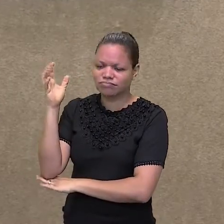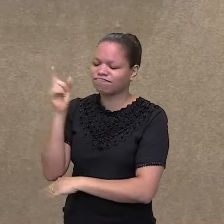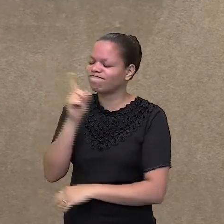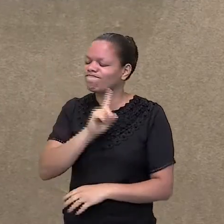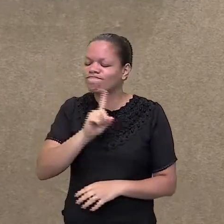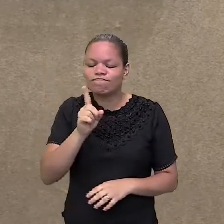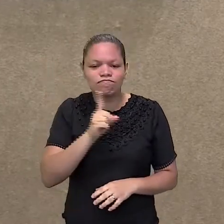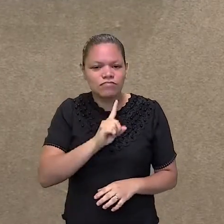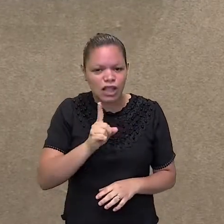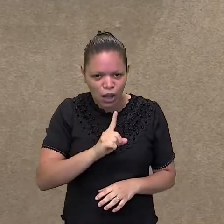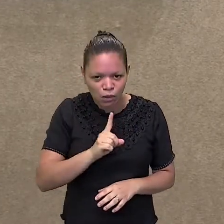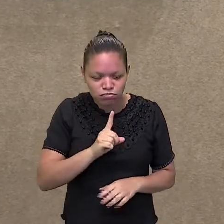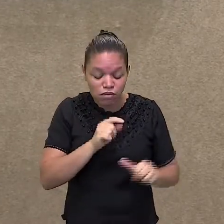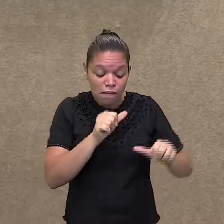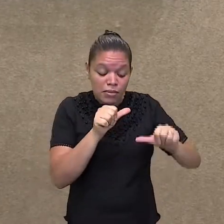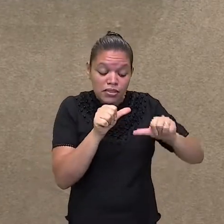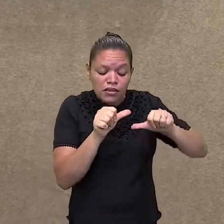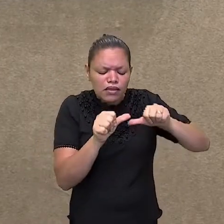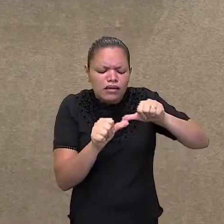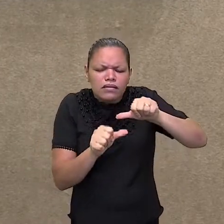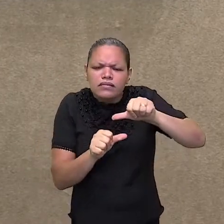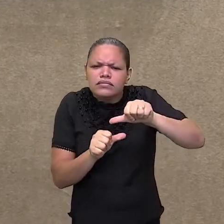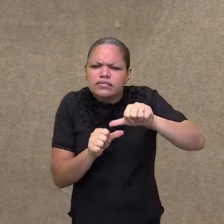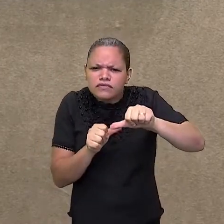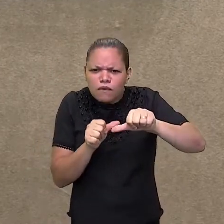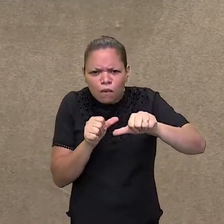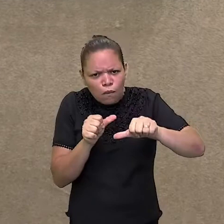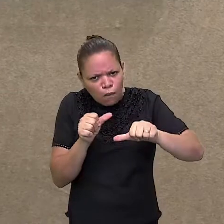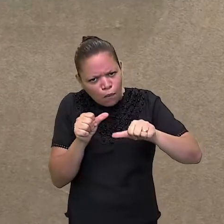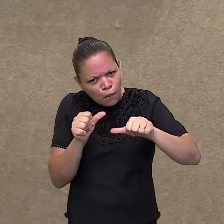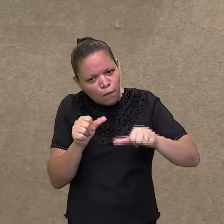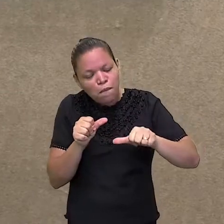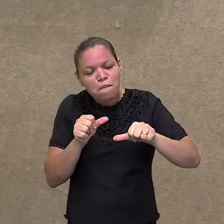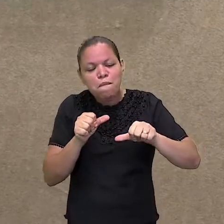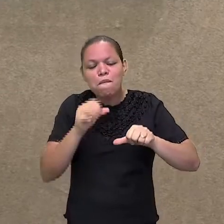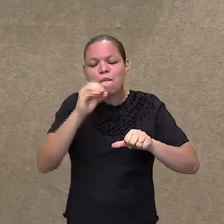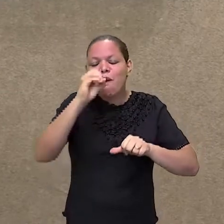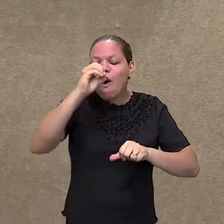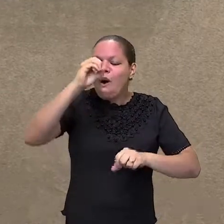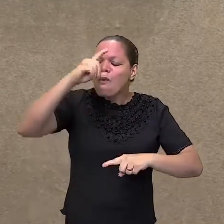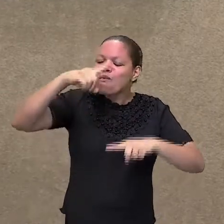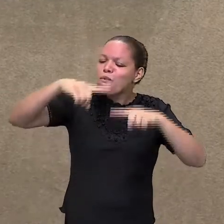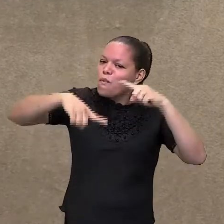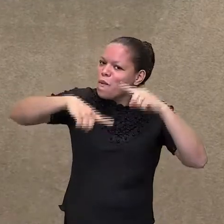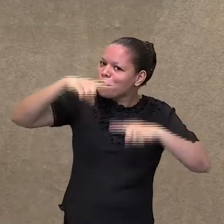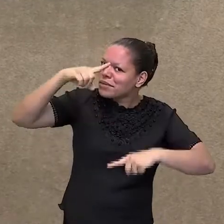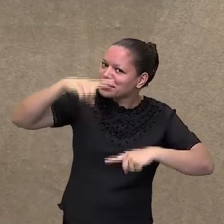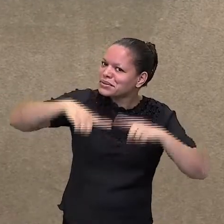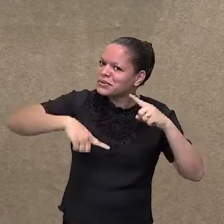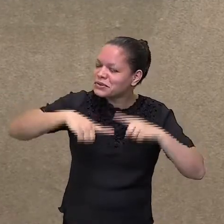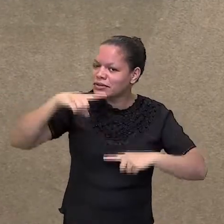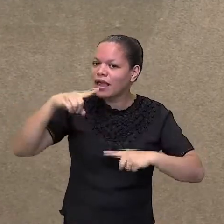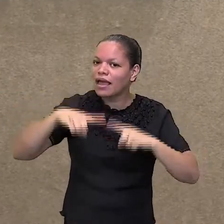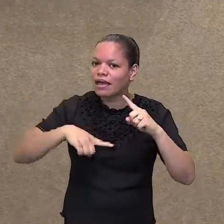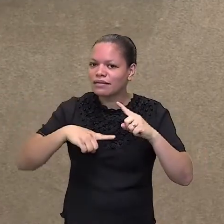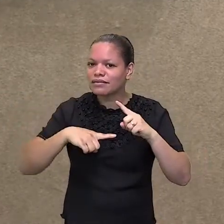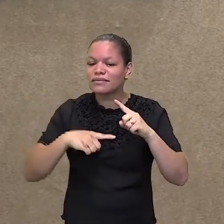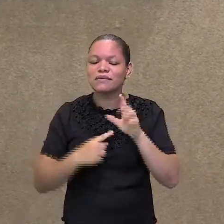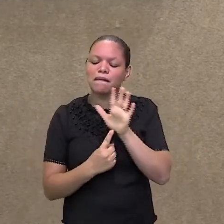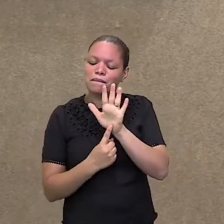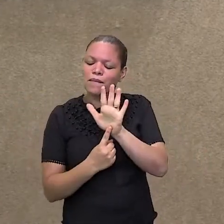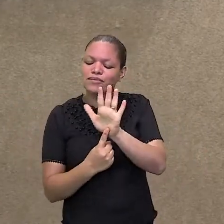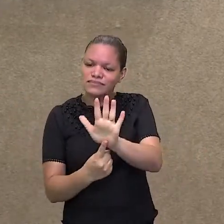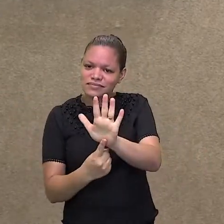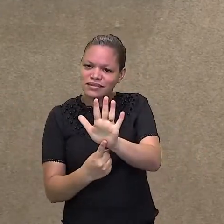quê? Uma outra roupagem, uma outra apresentação. Se eu chegar aqui perto